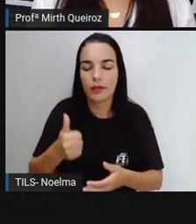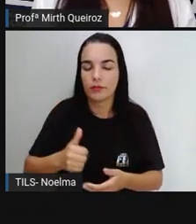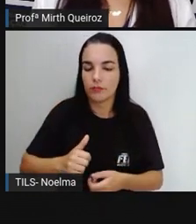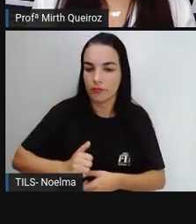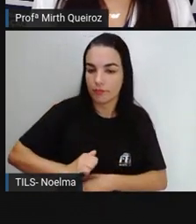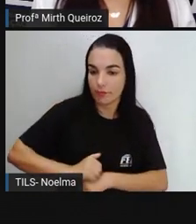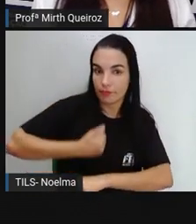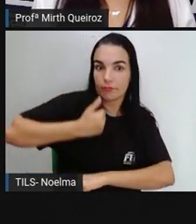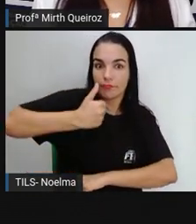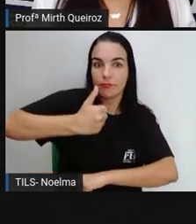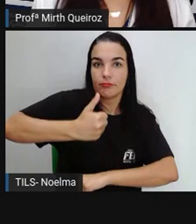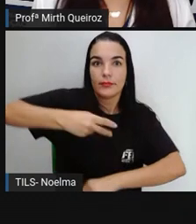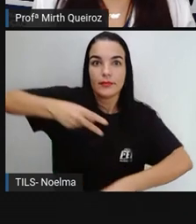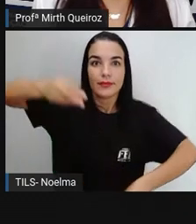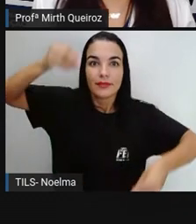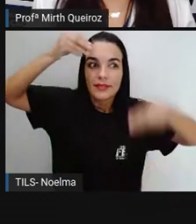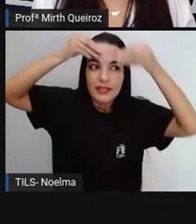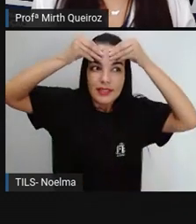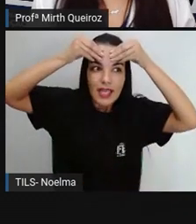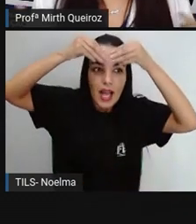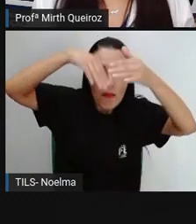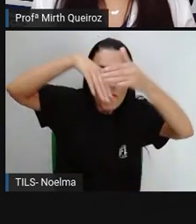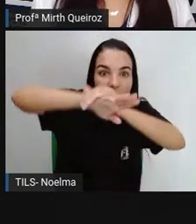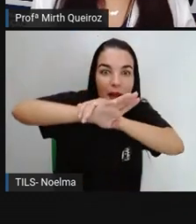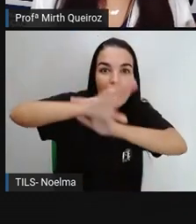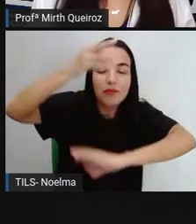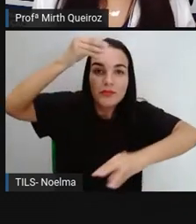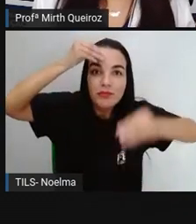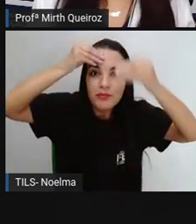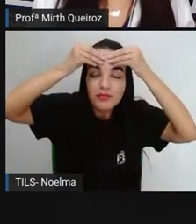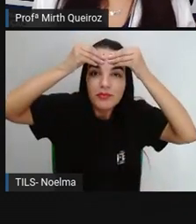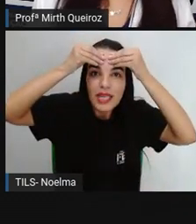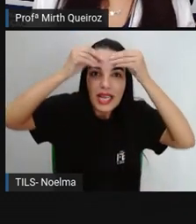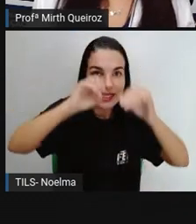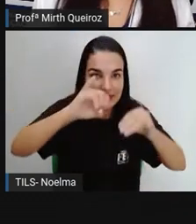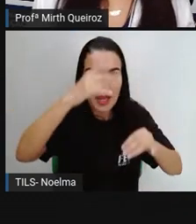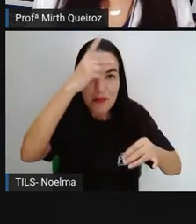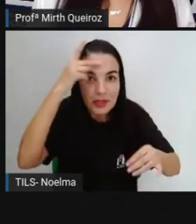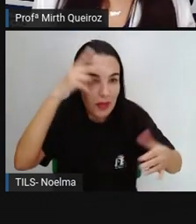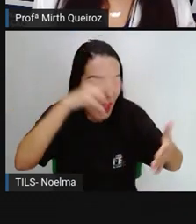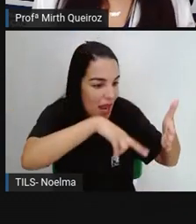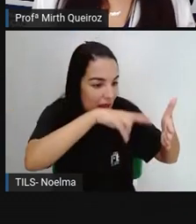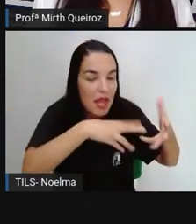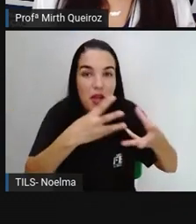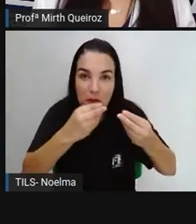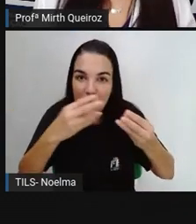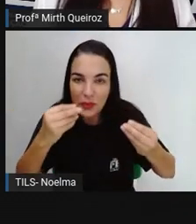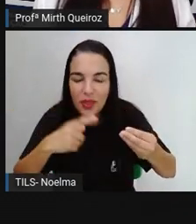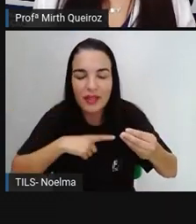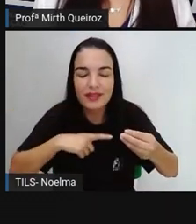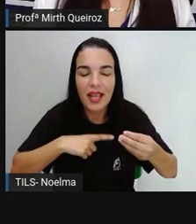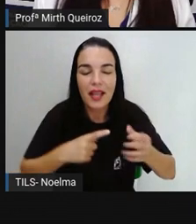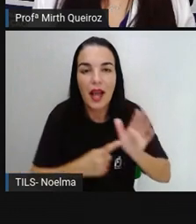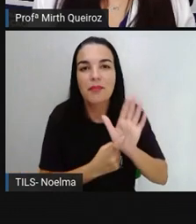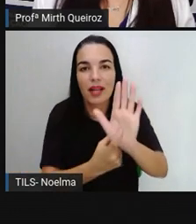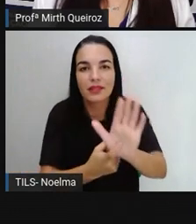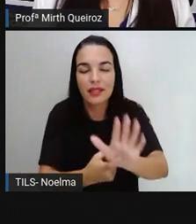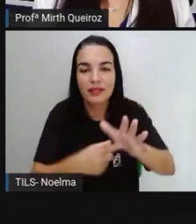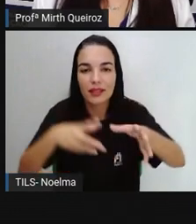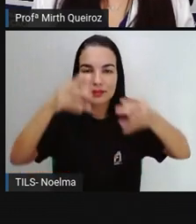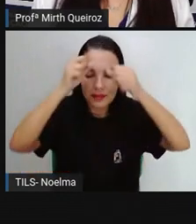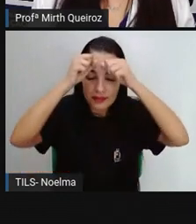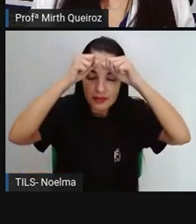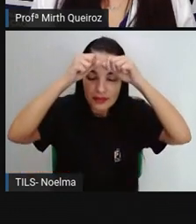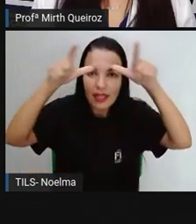memorização. Pessoas que leem muito, elas apresentam uma memória mais eficaz. Então, você